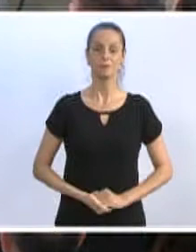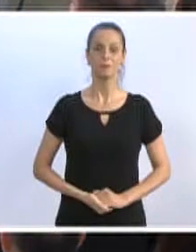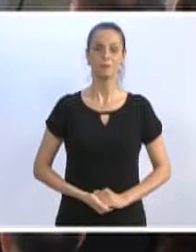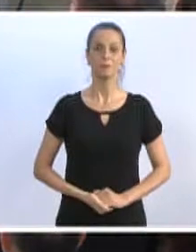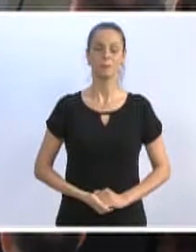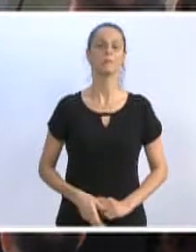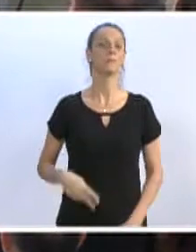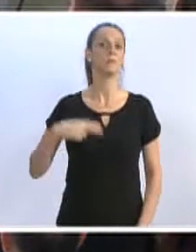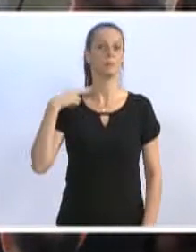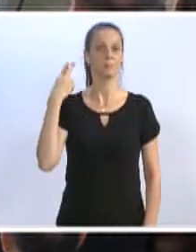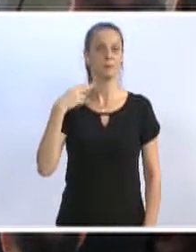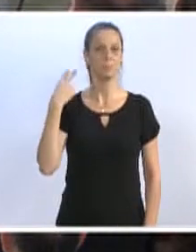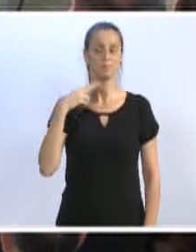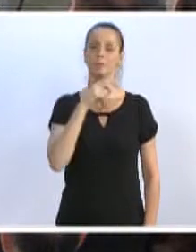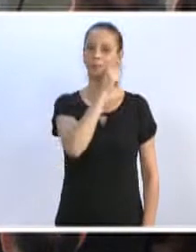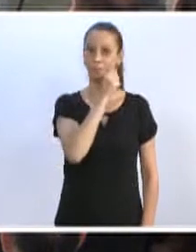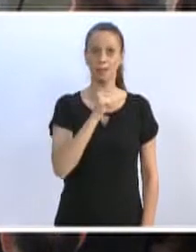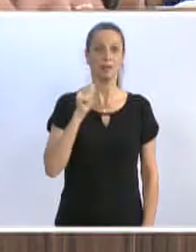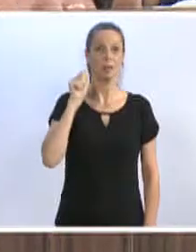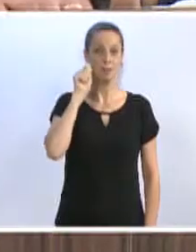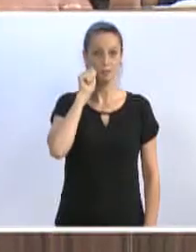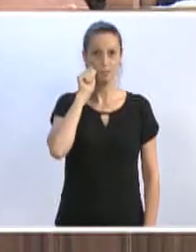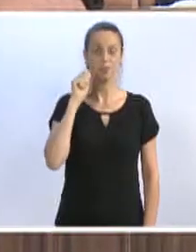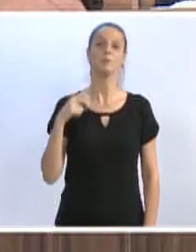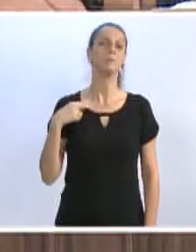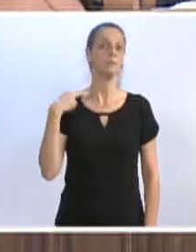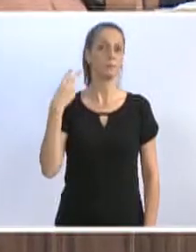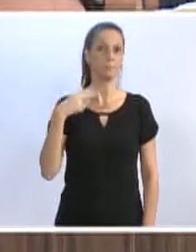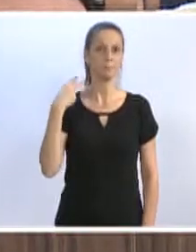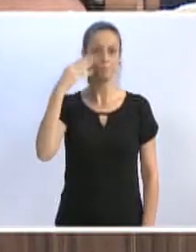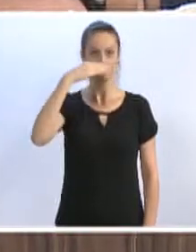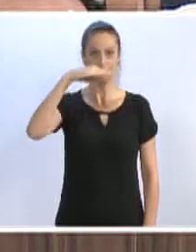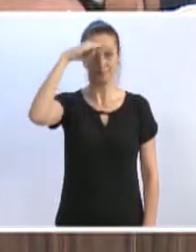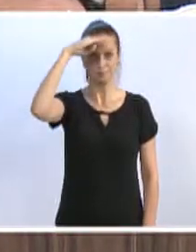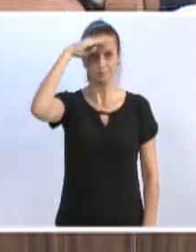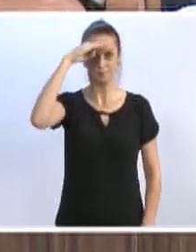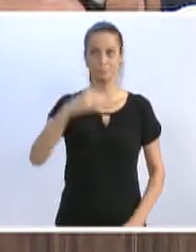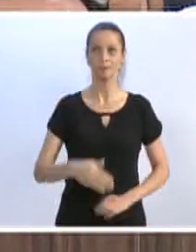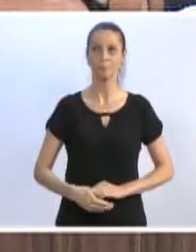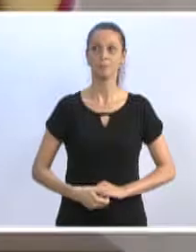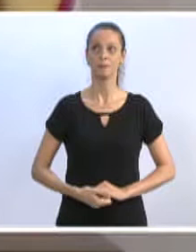o vereador Ricardo Alba e o vereador Jovino Cardoso.